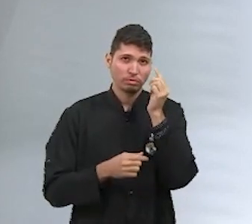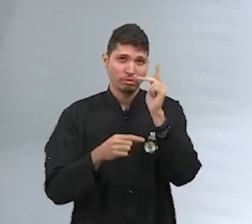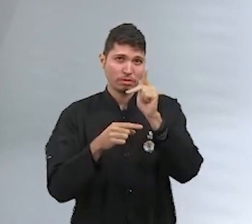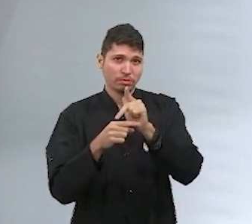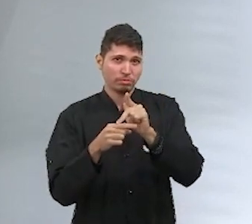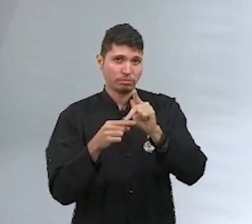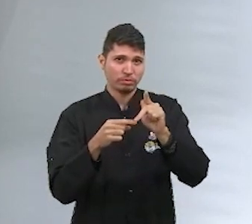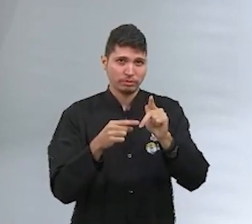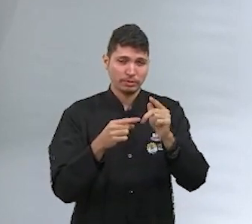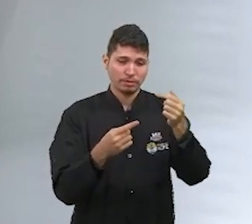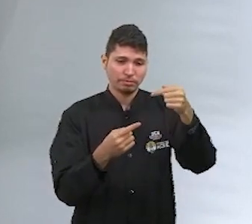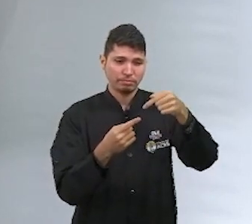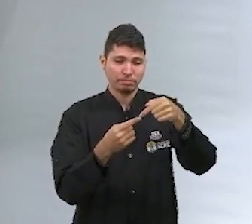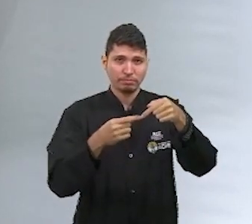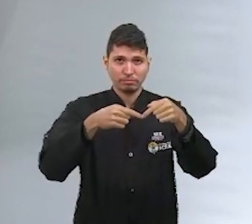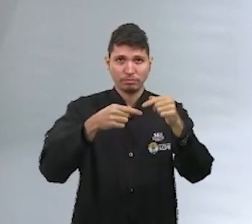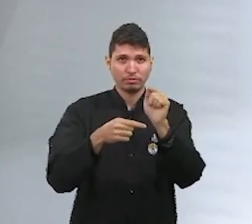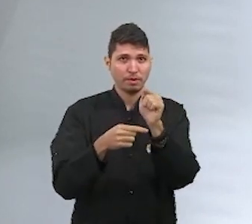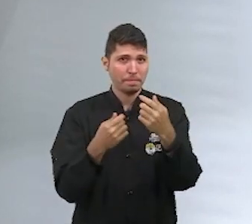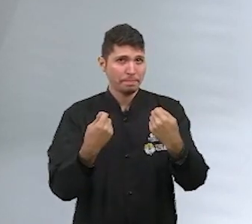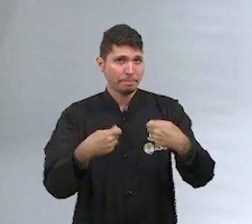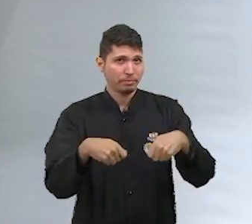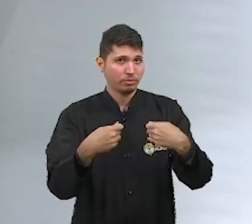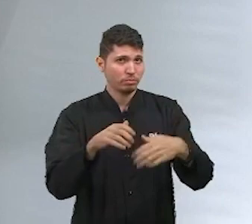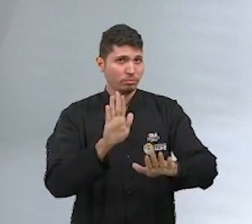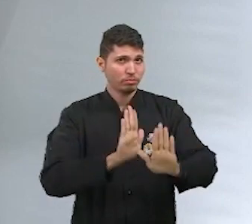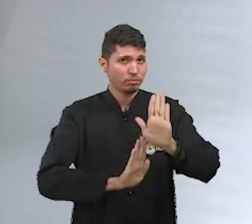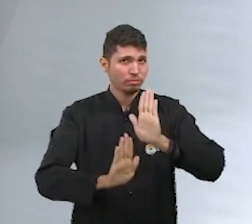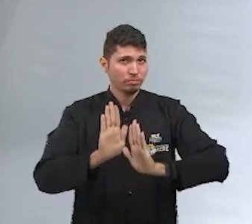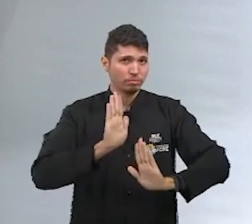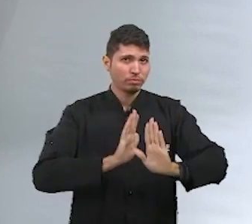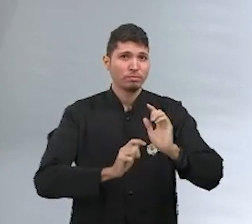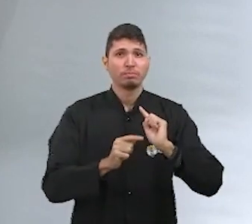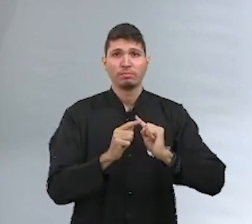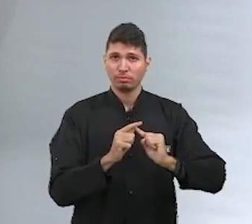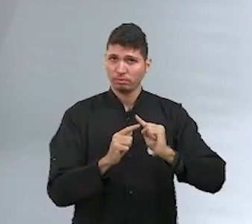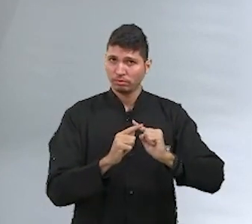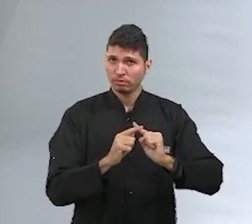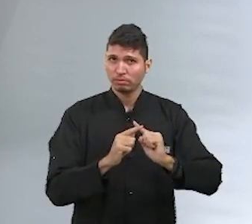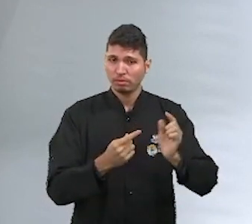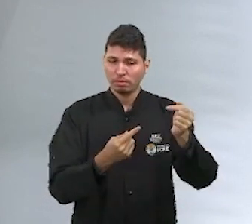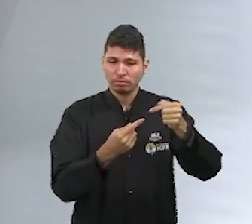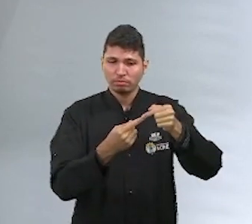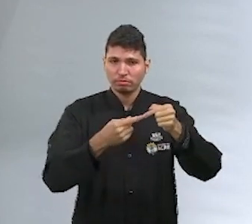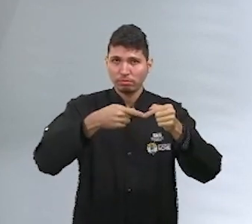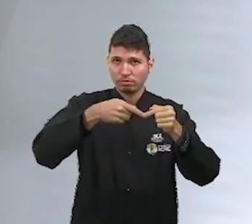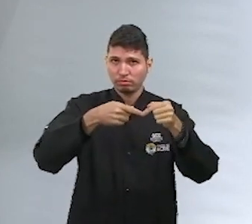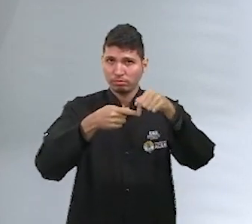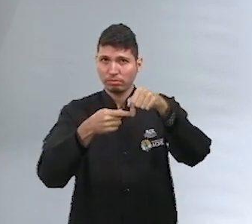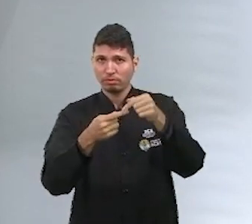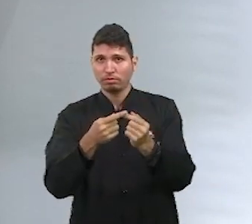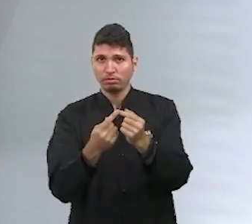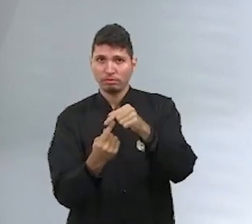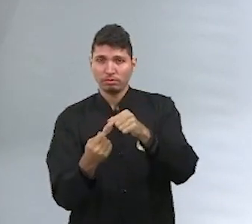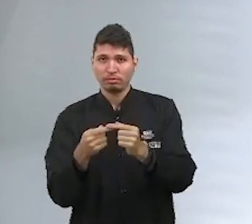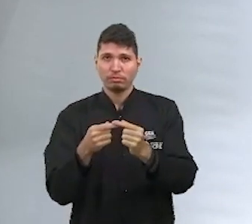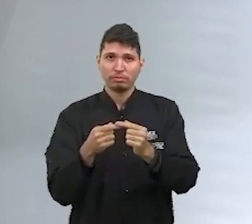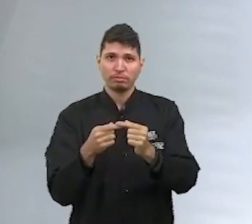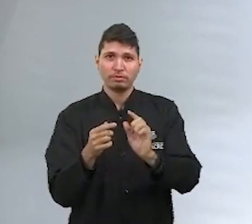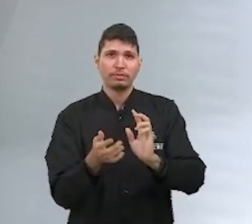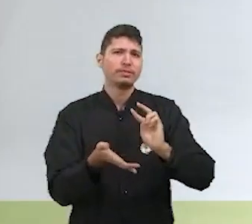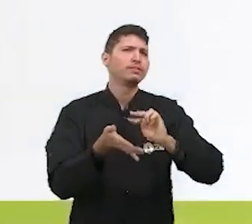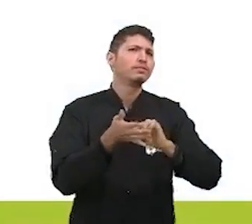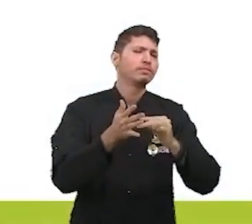da ligação, você precisa ter aí um certo cuidado, tá? Porque quando se trata de ligação, nada mais é do que